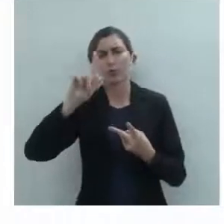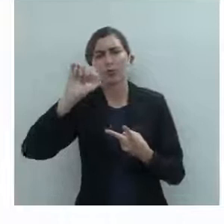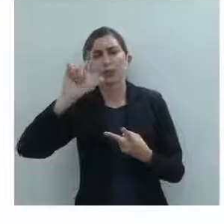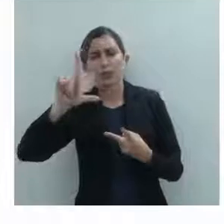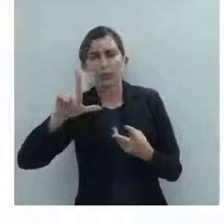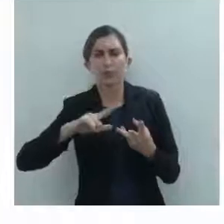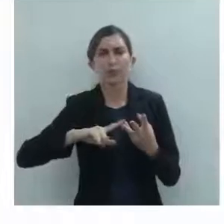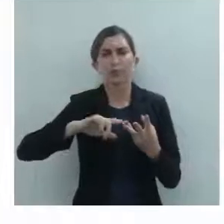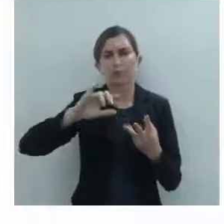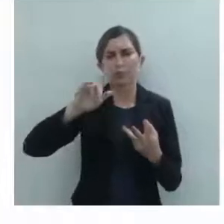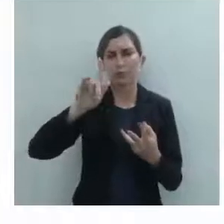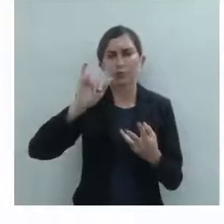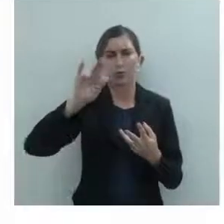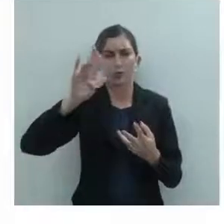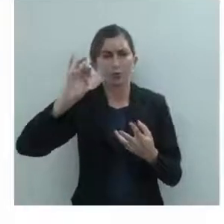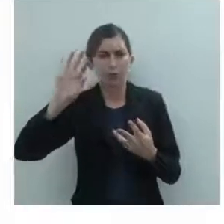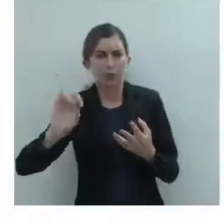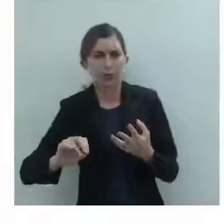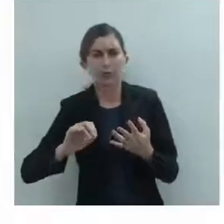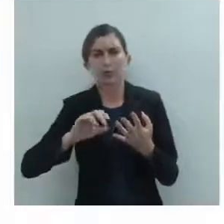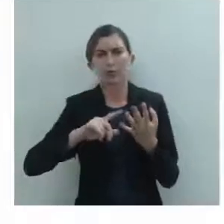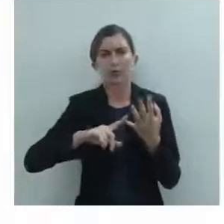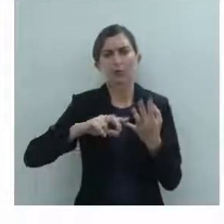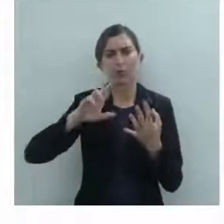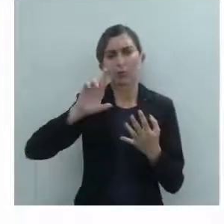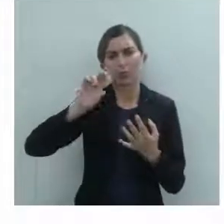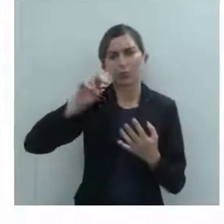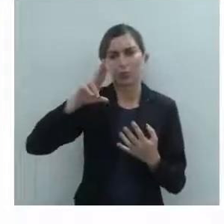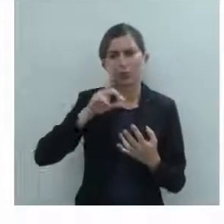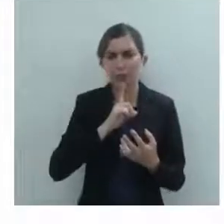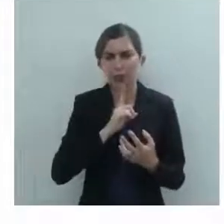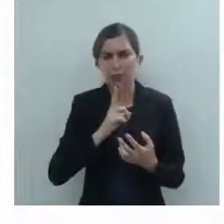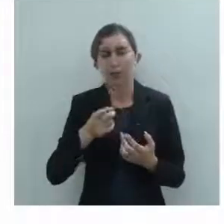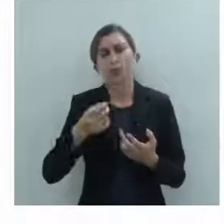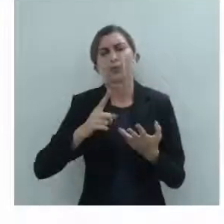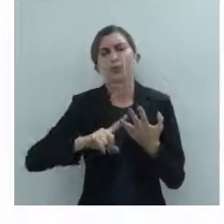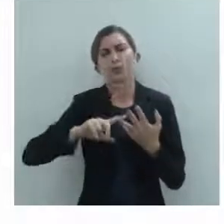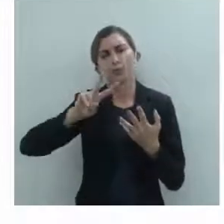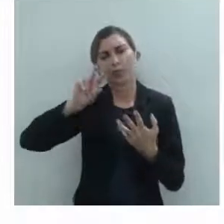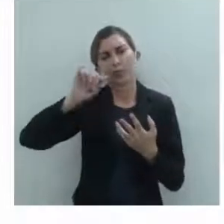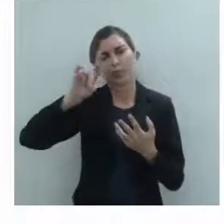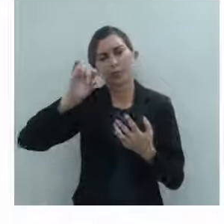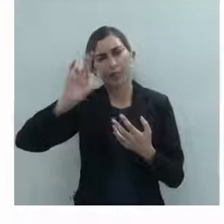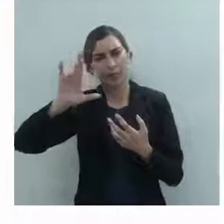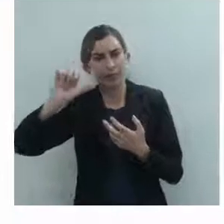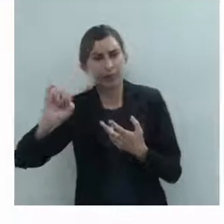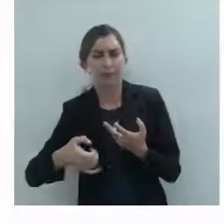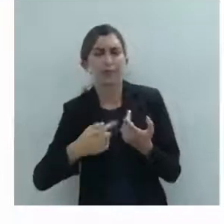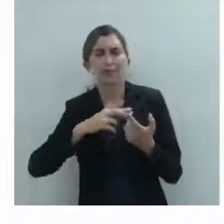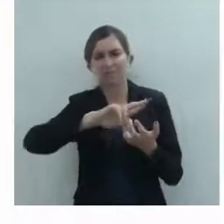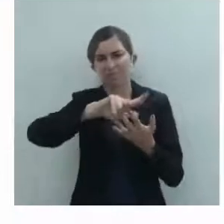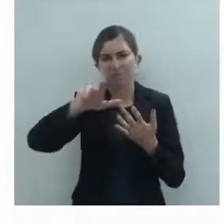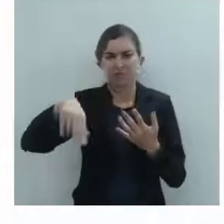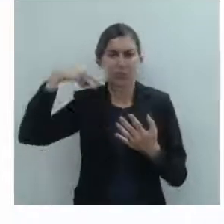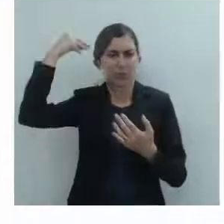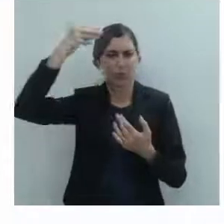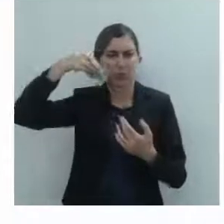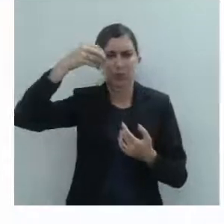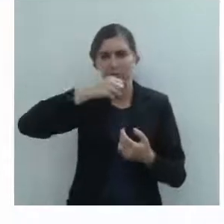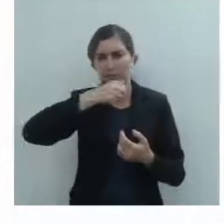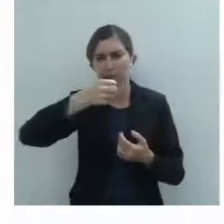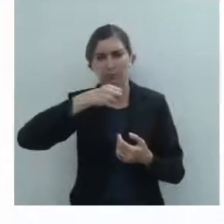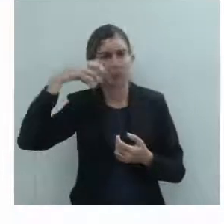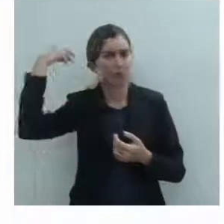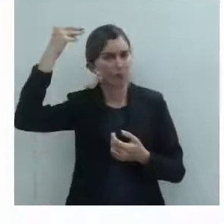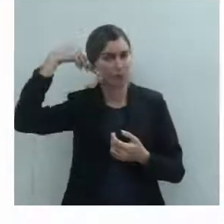Gil e a Jovem Guarda Roberto Carlos Erasmo e Wanderleia Martinha por experiências